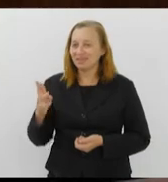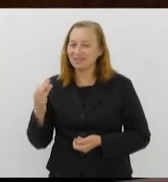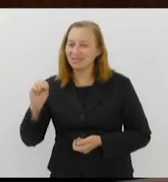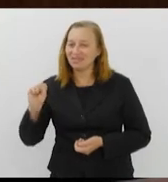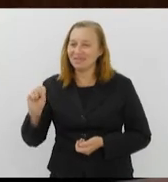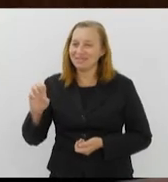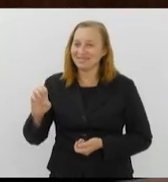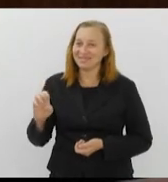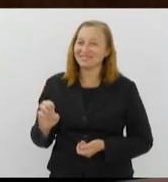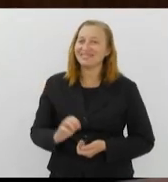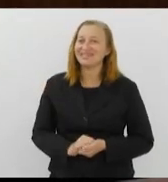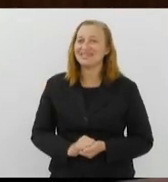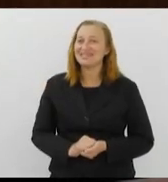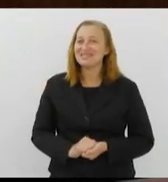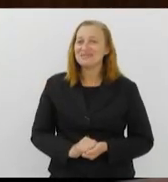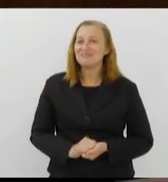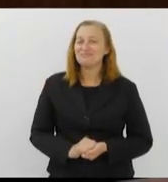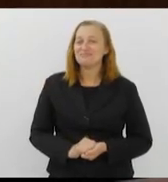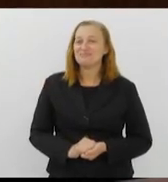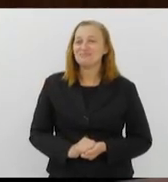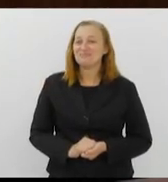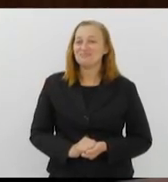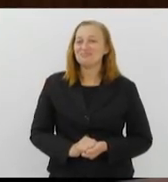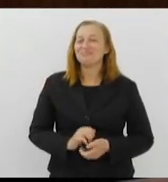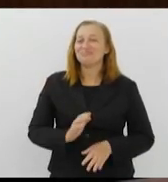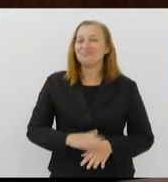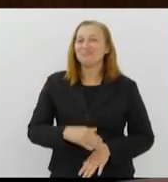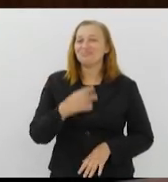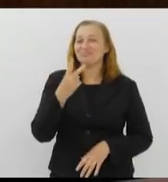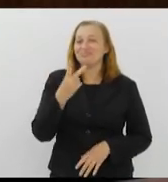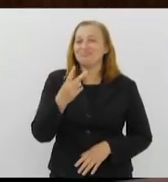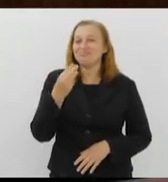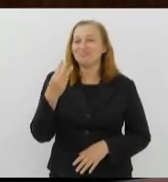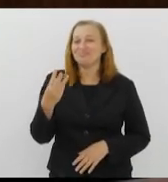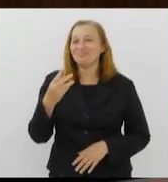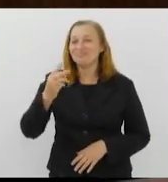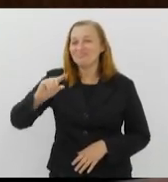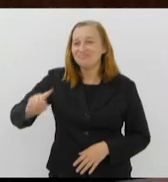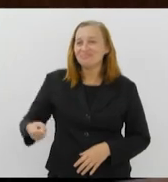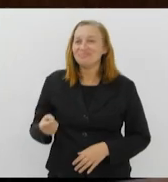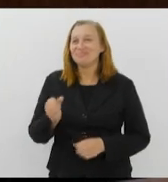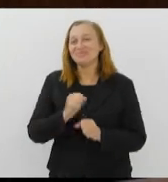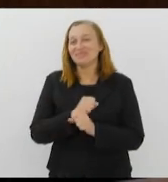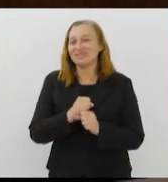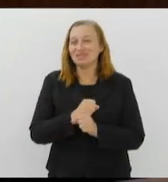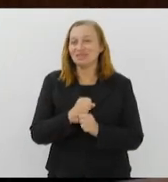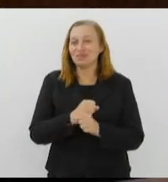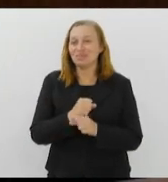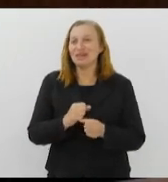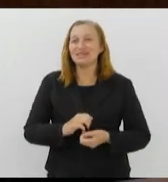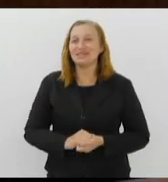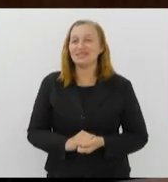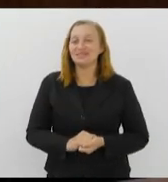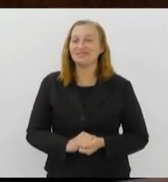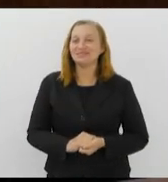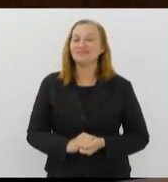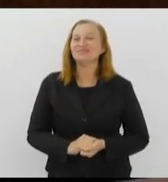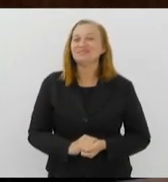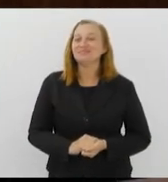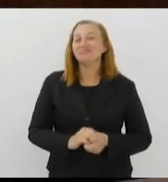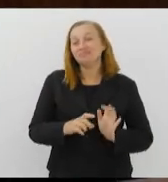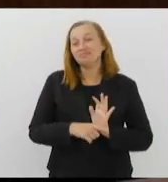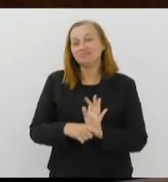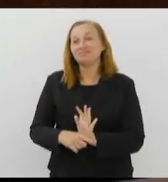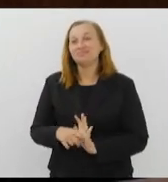tem um significado, às vezes, de mais de 2-3 mil anos, mostrando que civilizações habitavam lá